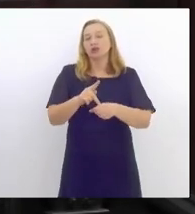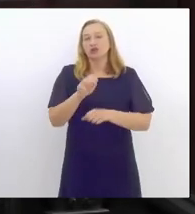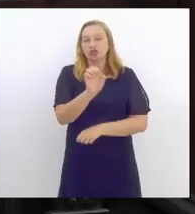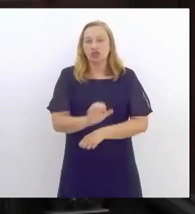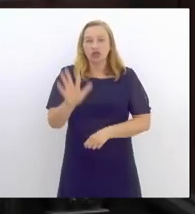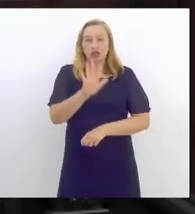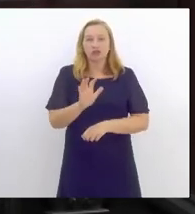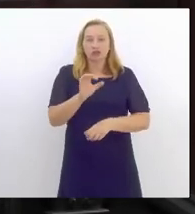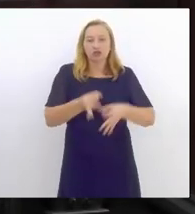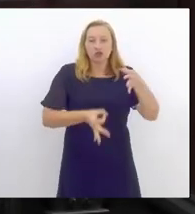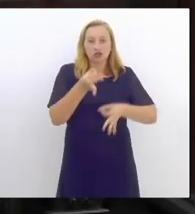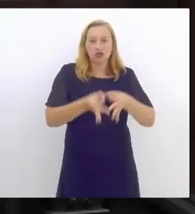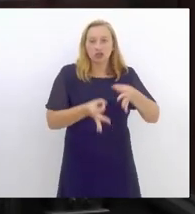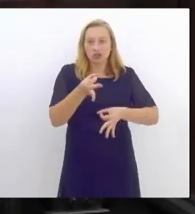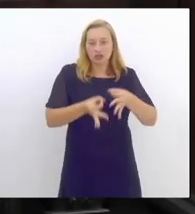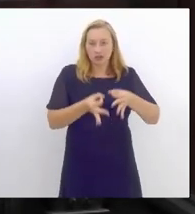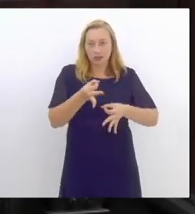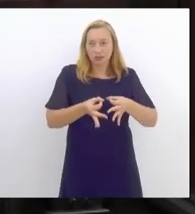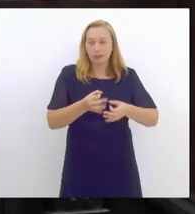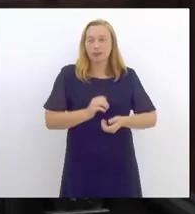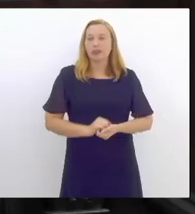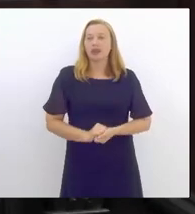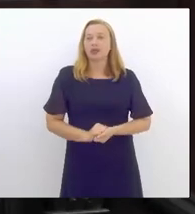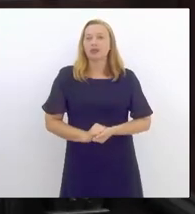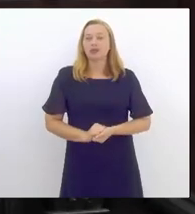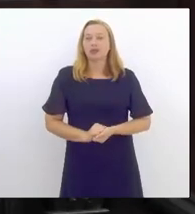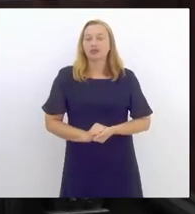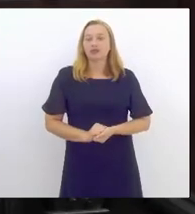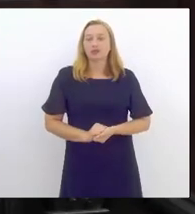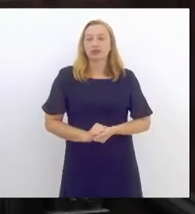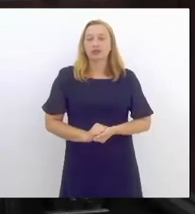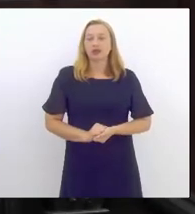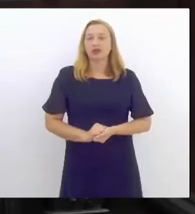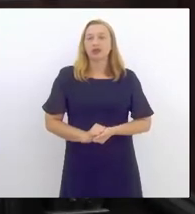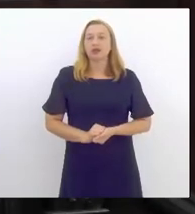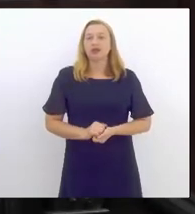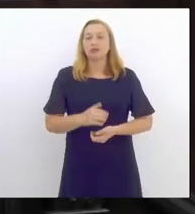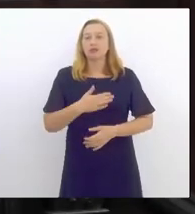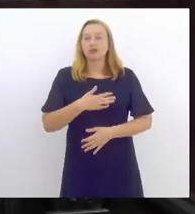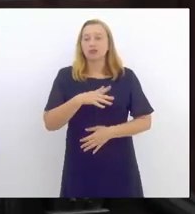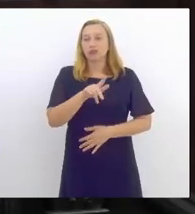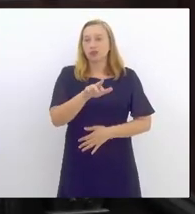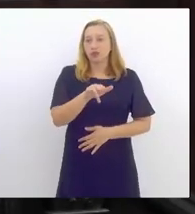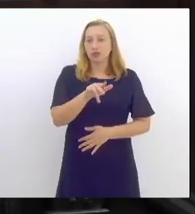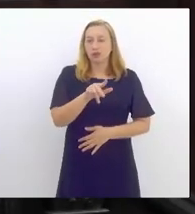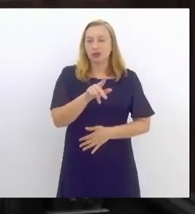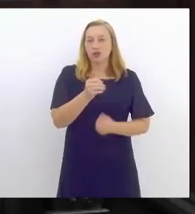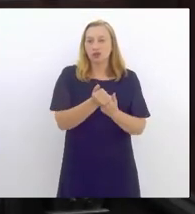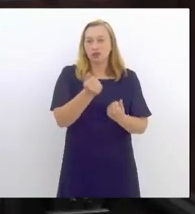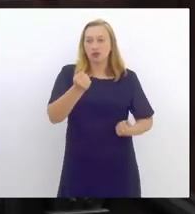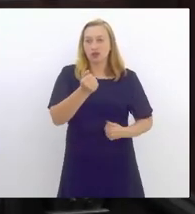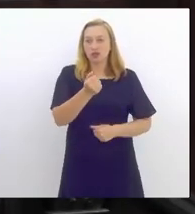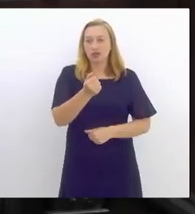Público, meu irmão Márcio Henrique Cruz Pacheco, vice-presidente do Tribunal de Contas do Estado do